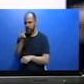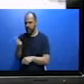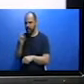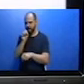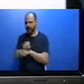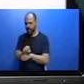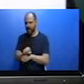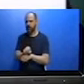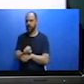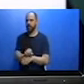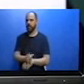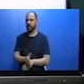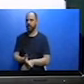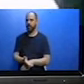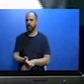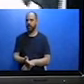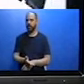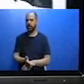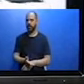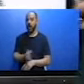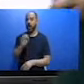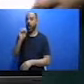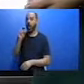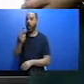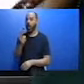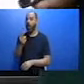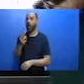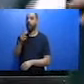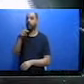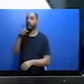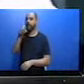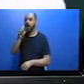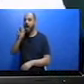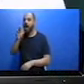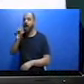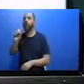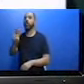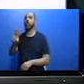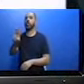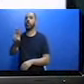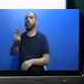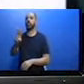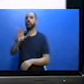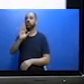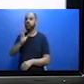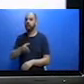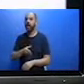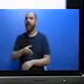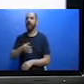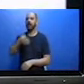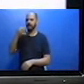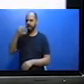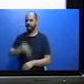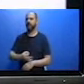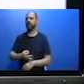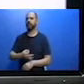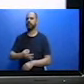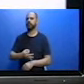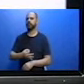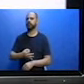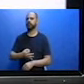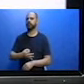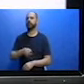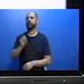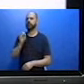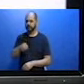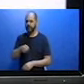não acelerar ou essa frase paro é uma afirmação de que alguém